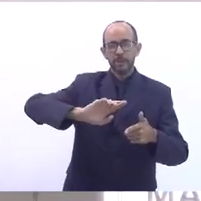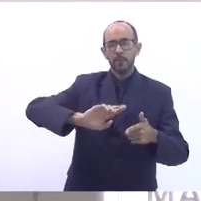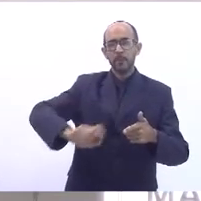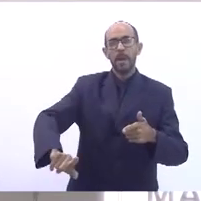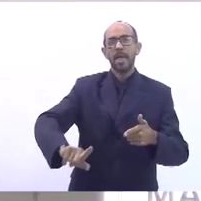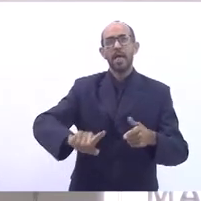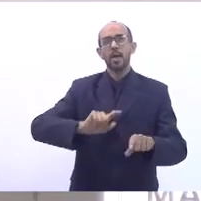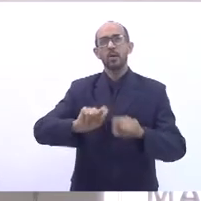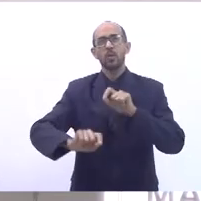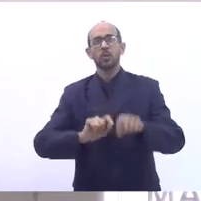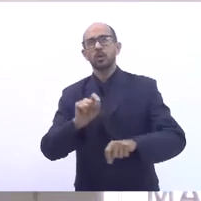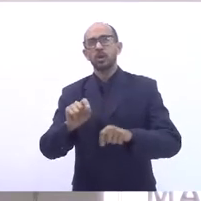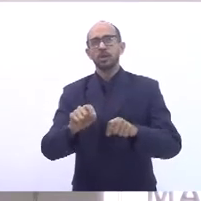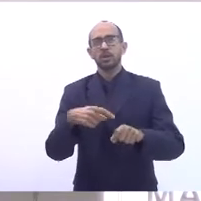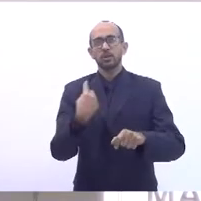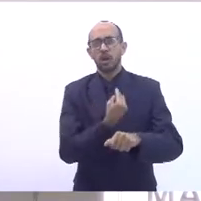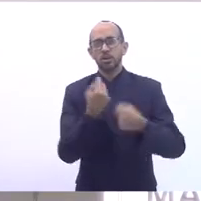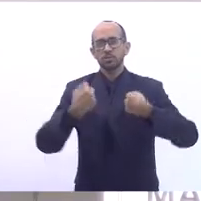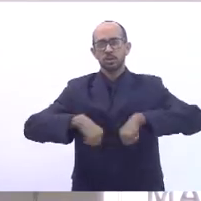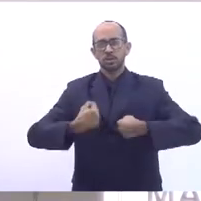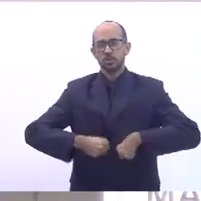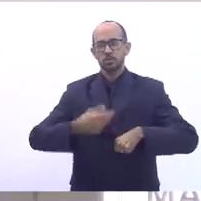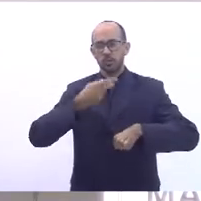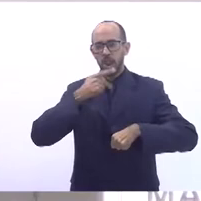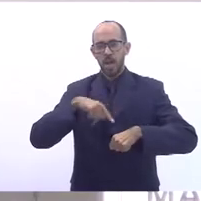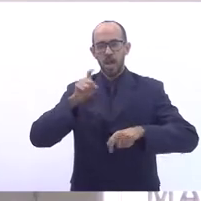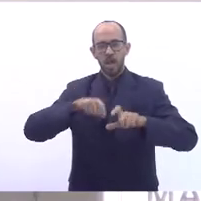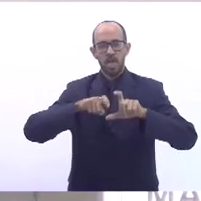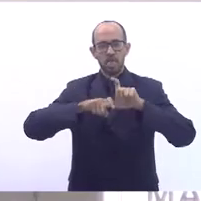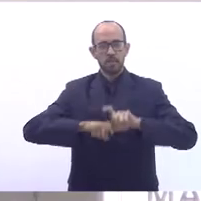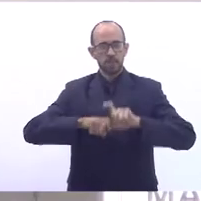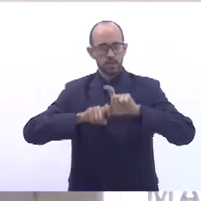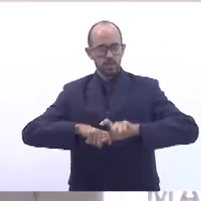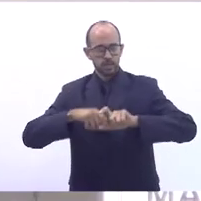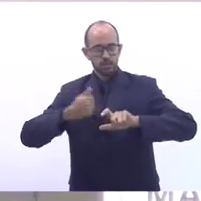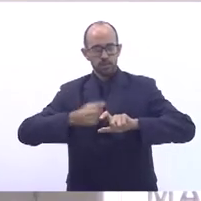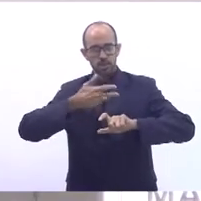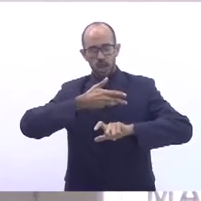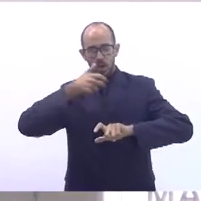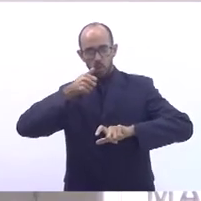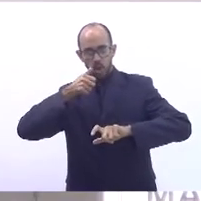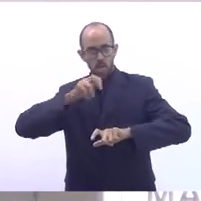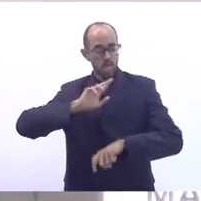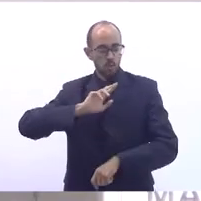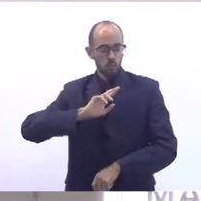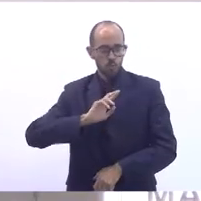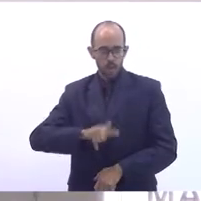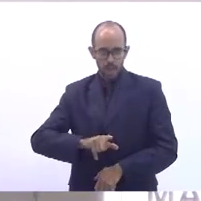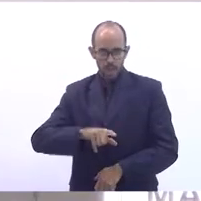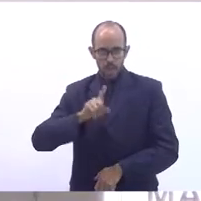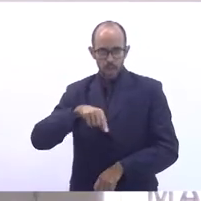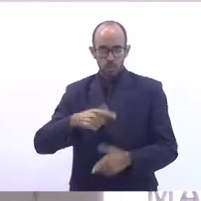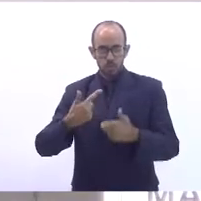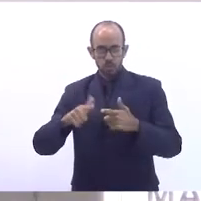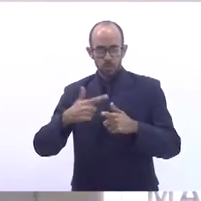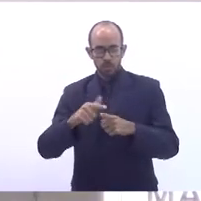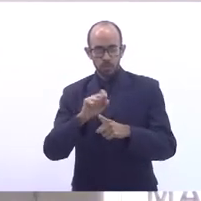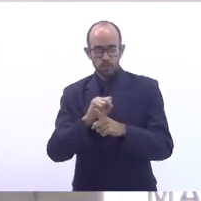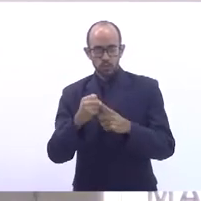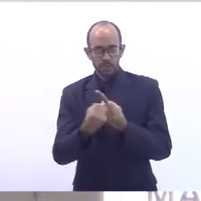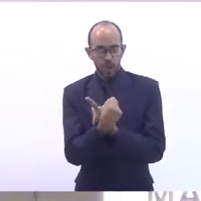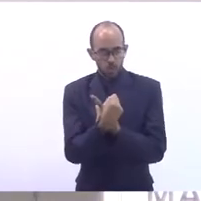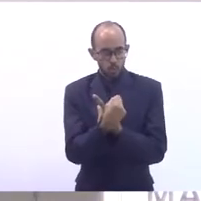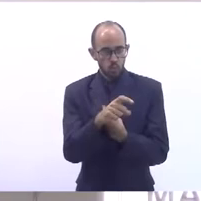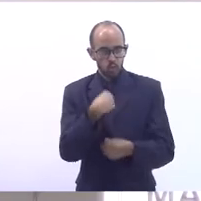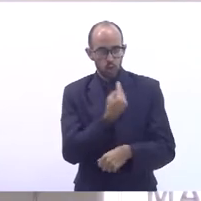questões que a gente precisa falar a dependência e precisa da cura não é uma questão é uma